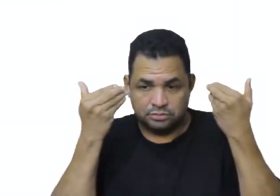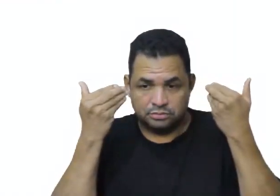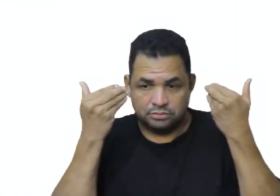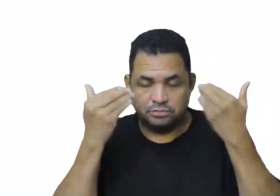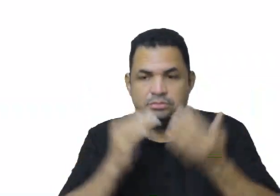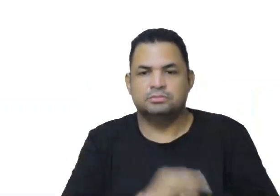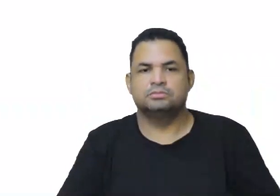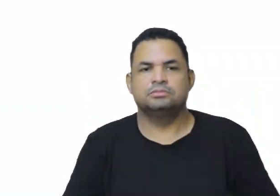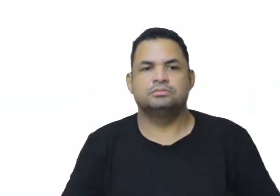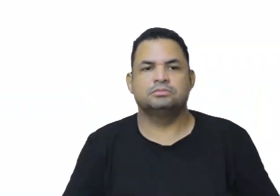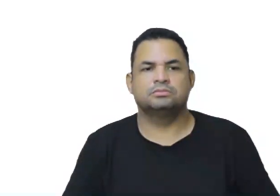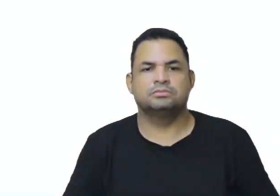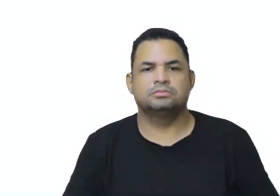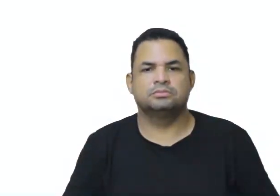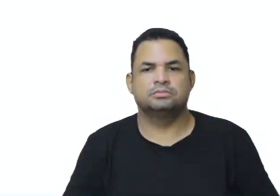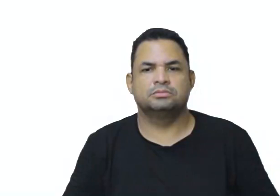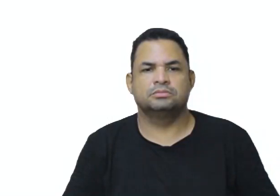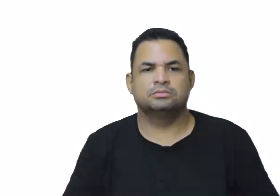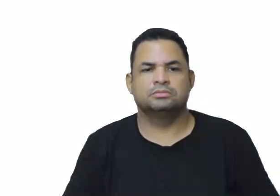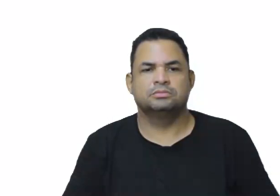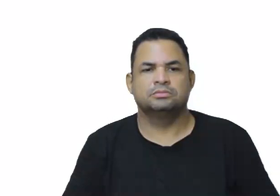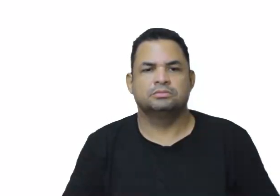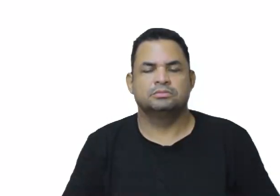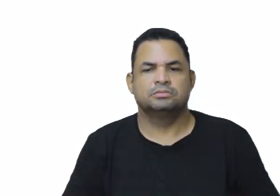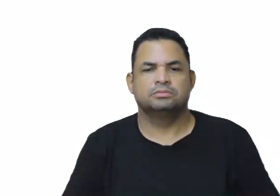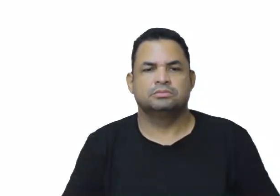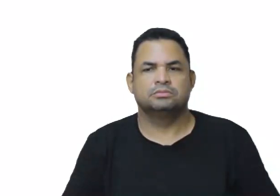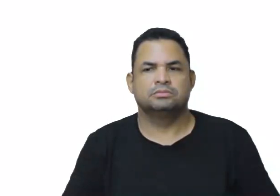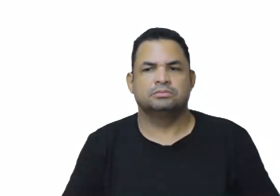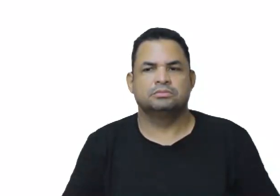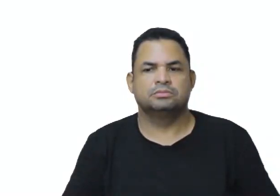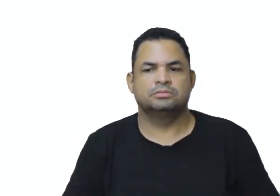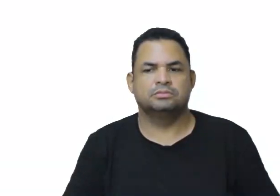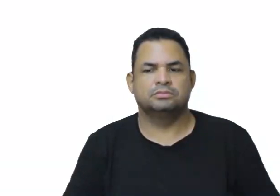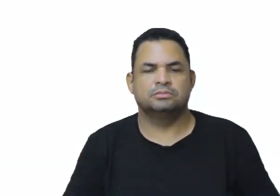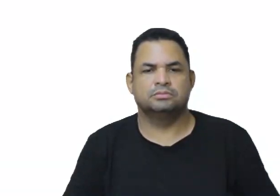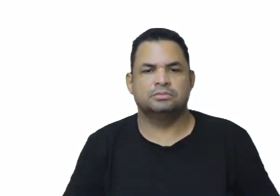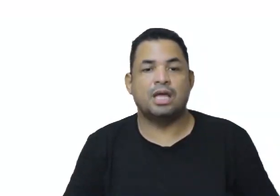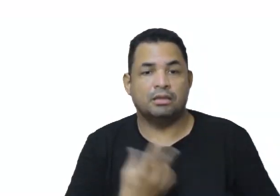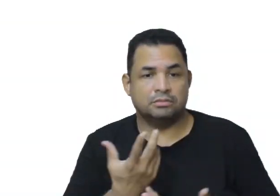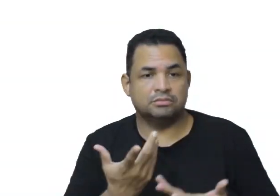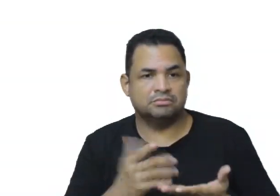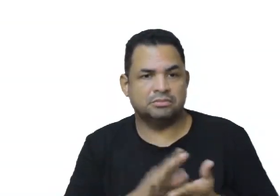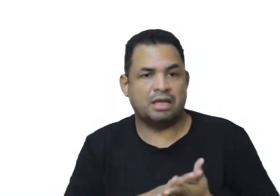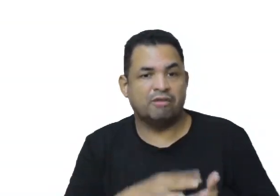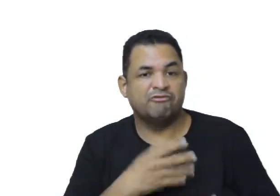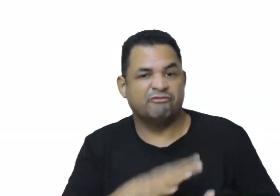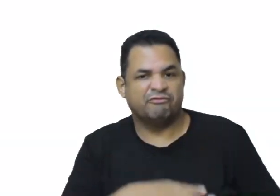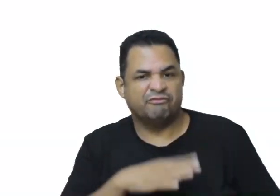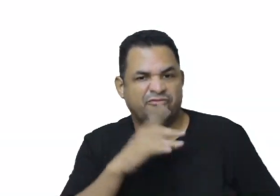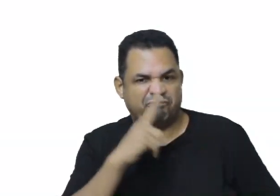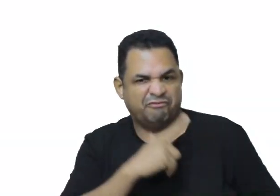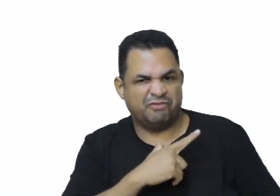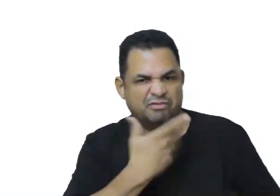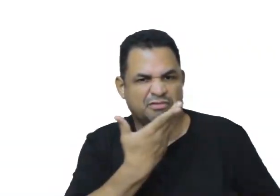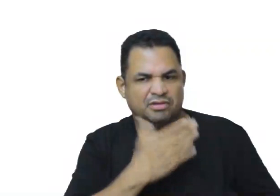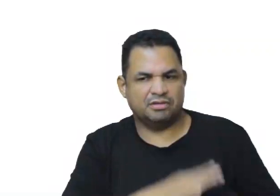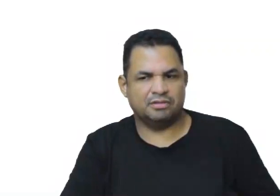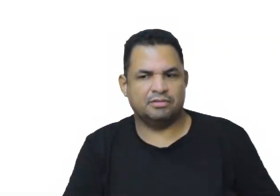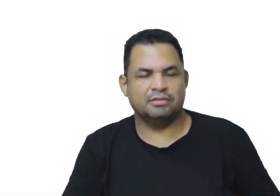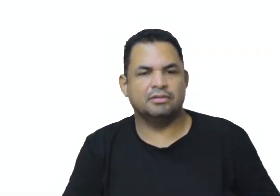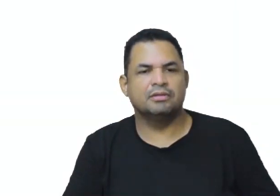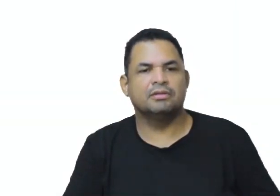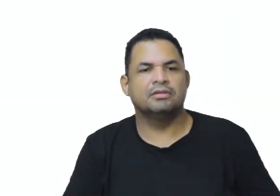Então, é bem ainda, digamos assim, é bem bizarra ainda a imagem, mas já se